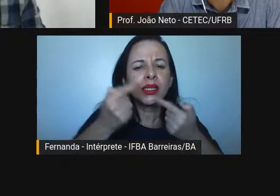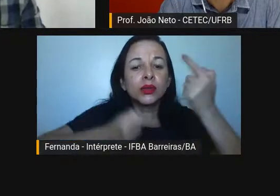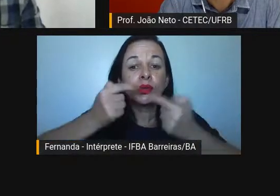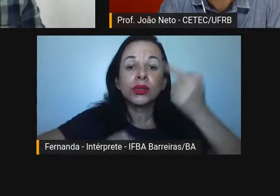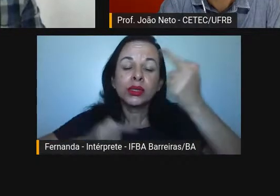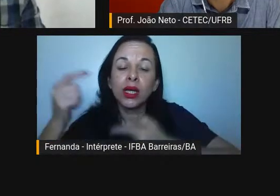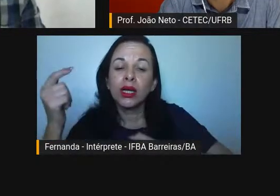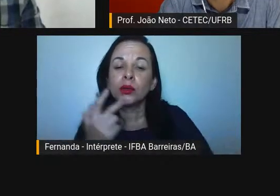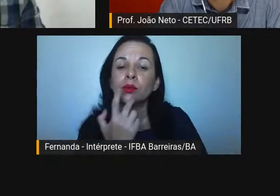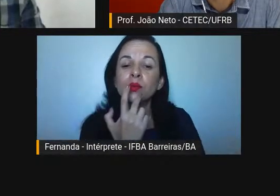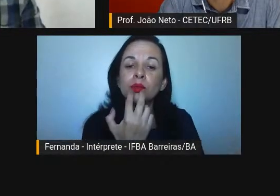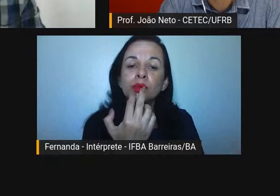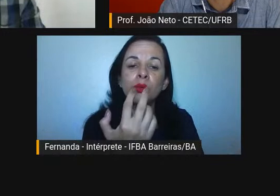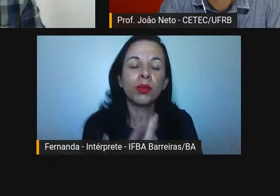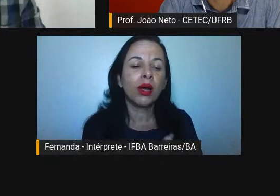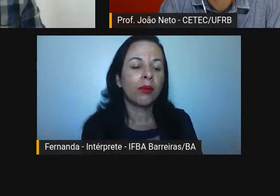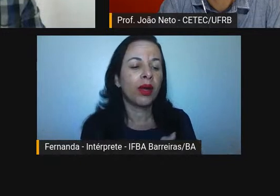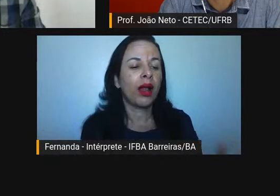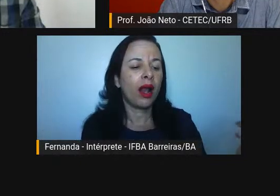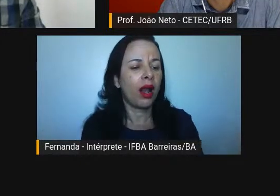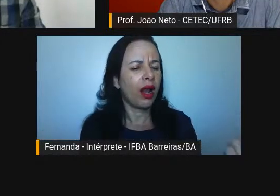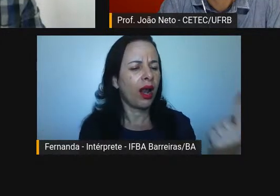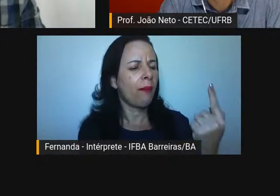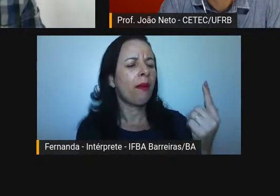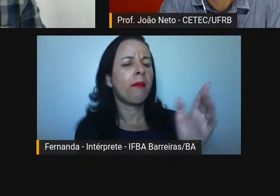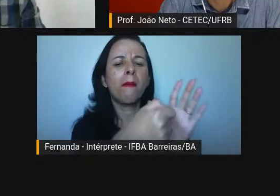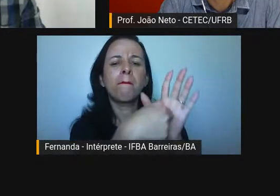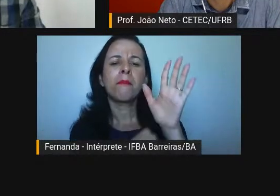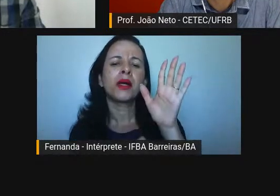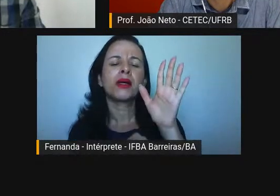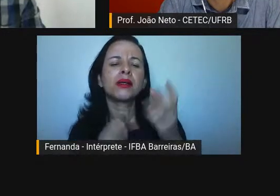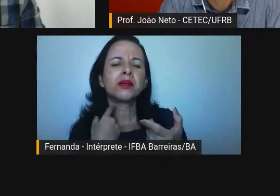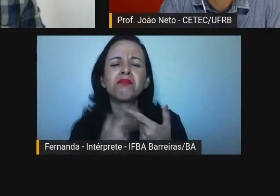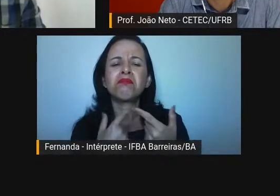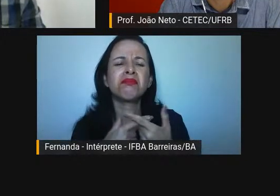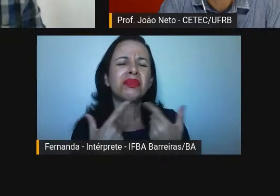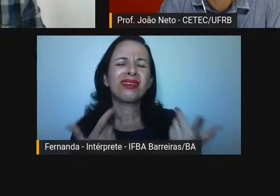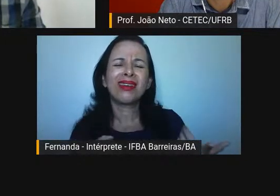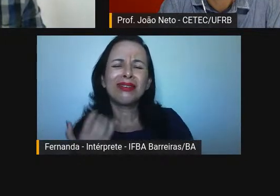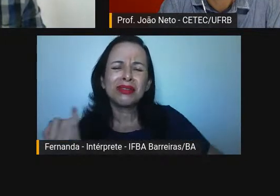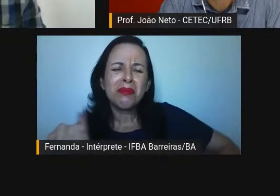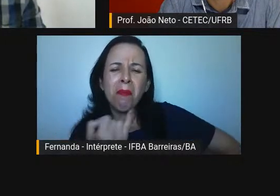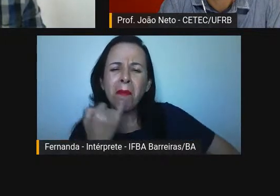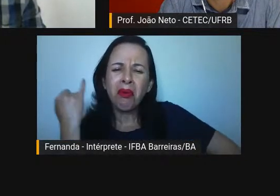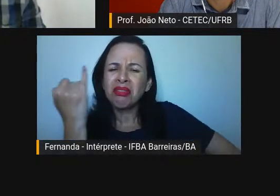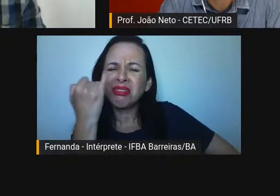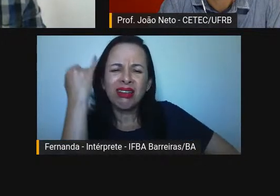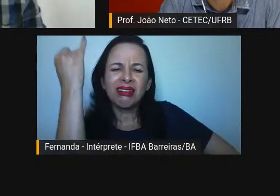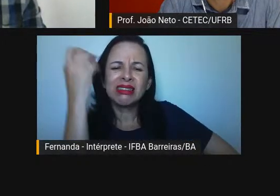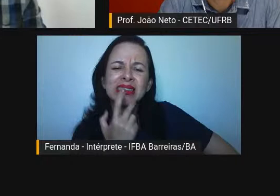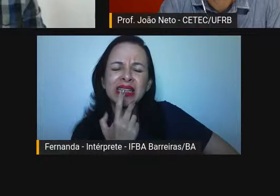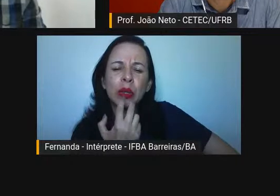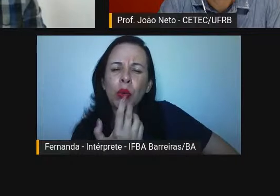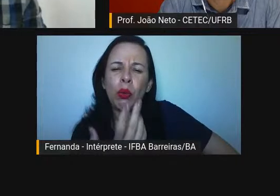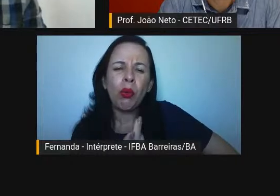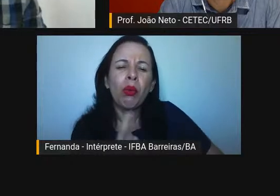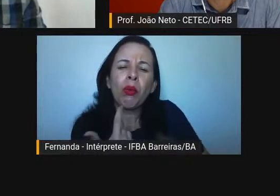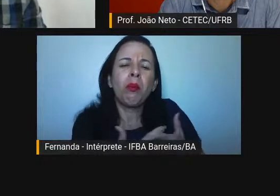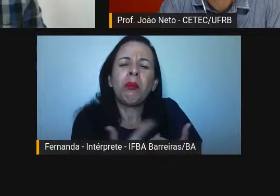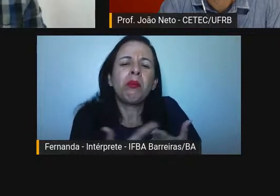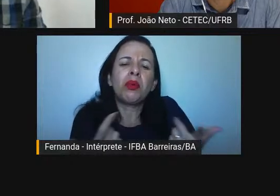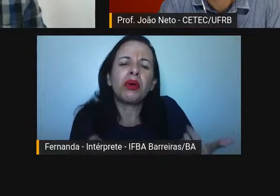aí de repente chegou para mim falou bem assim porque que você não tanta importância para colocar aqui isso é tão importante